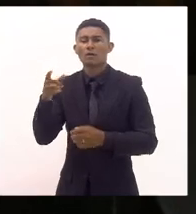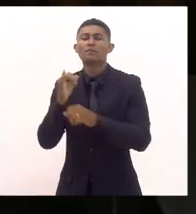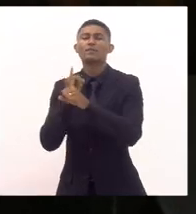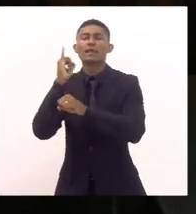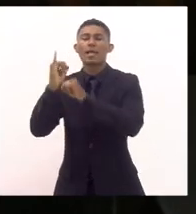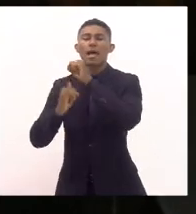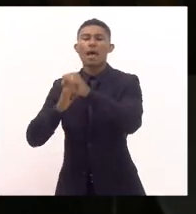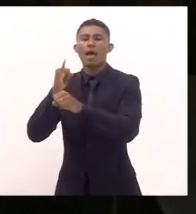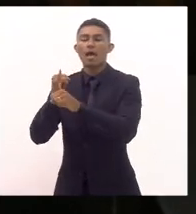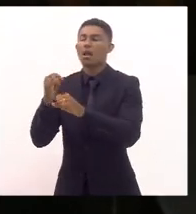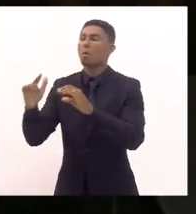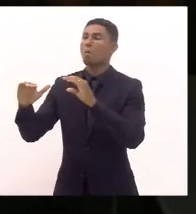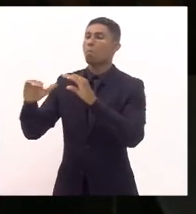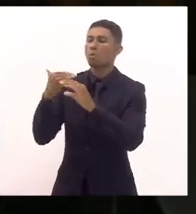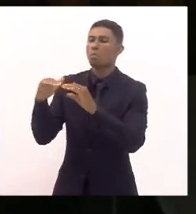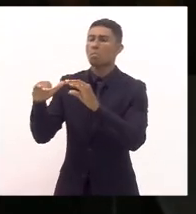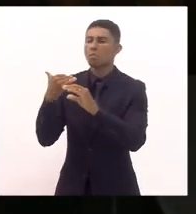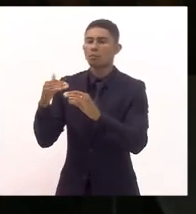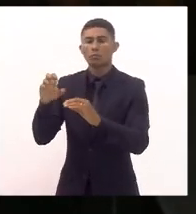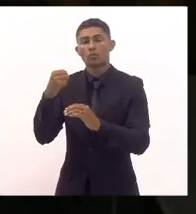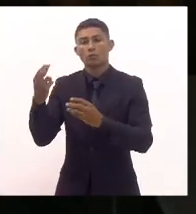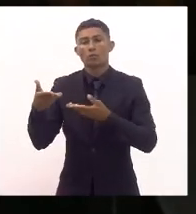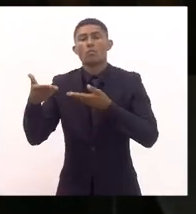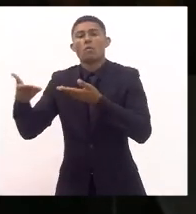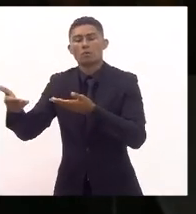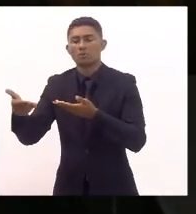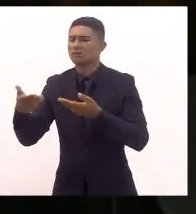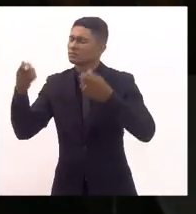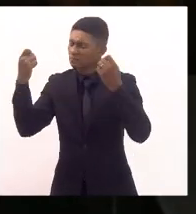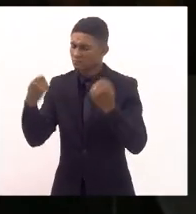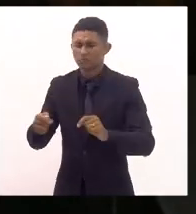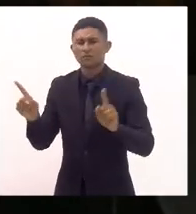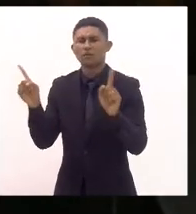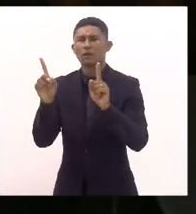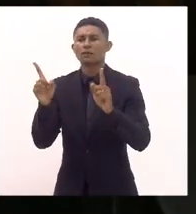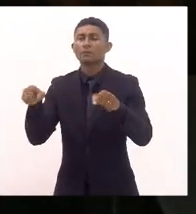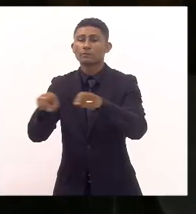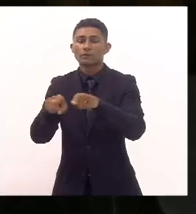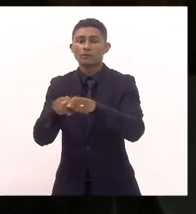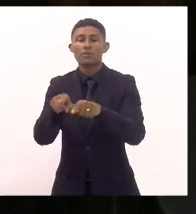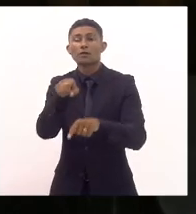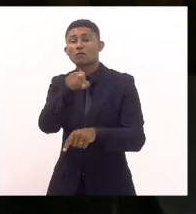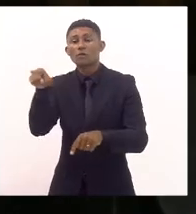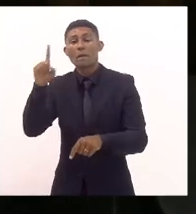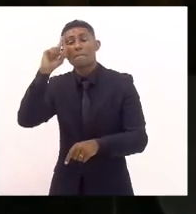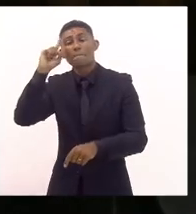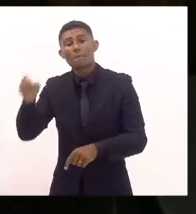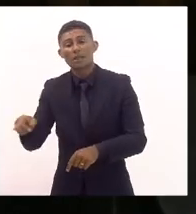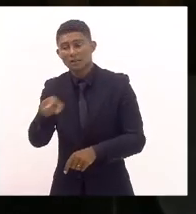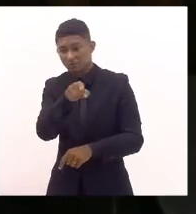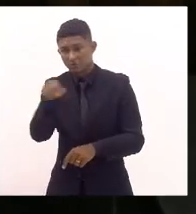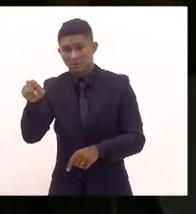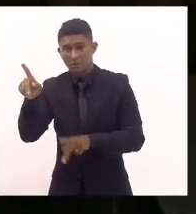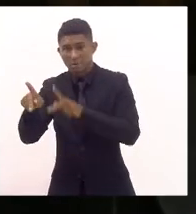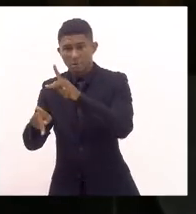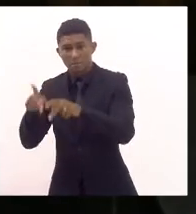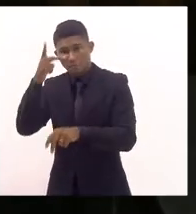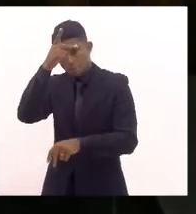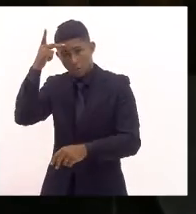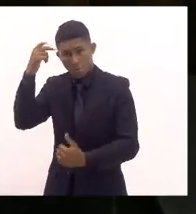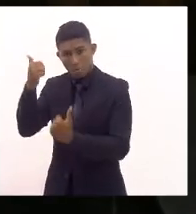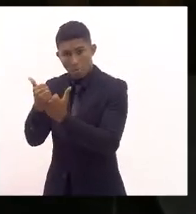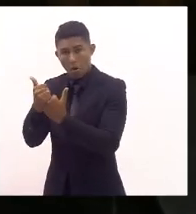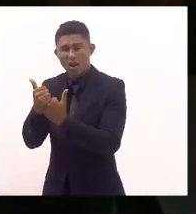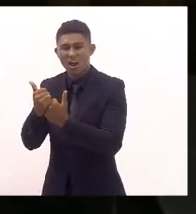para internet para mim não não precisa me convidar muito menos mandar os seus asseclas me atacaram nas redes